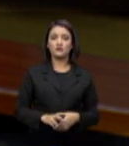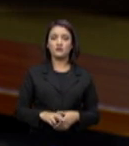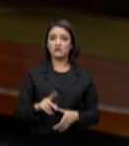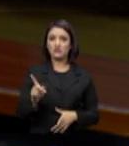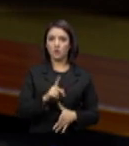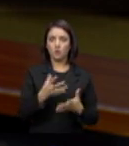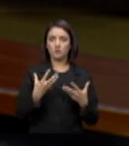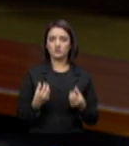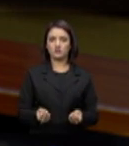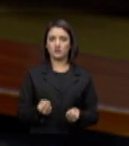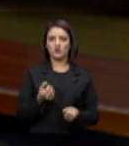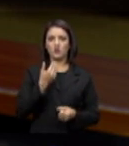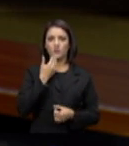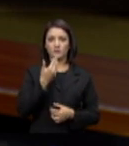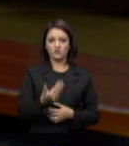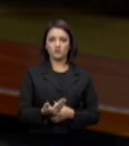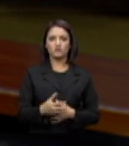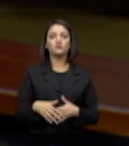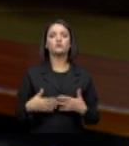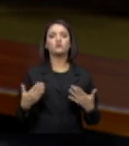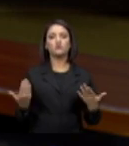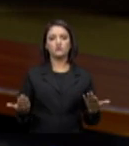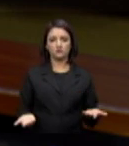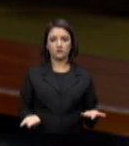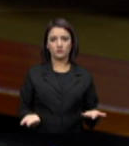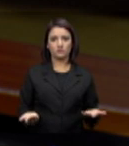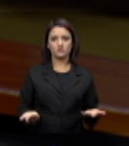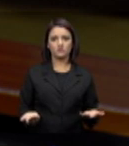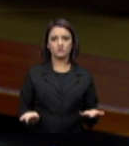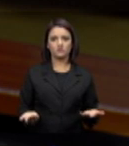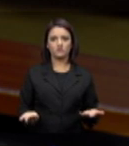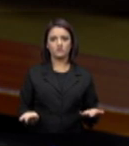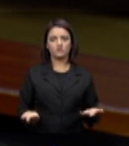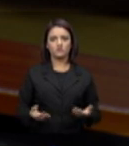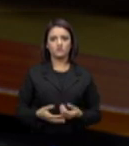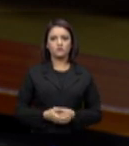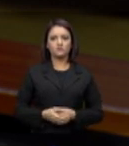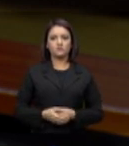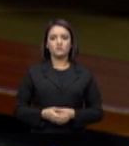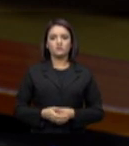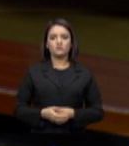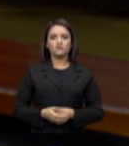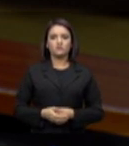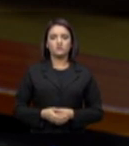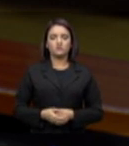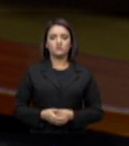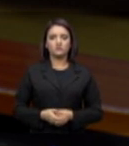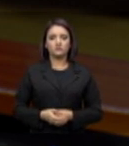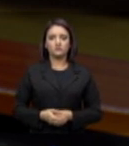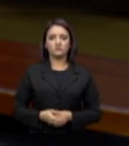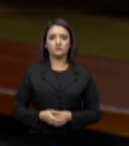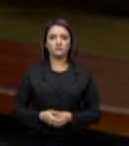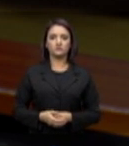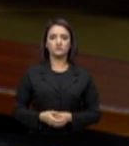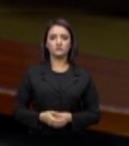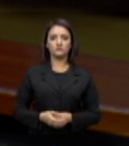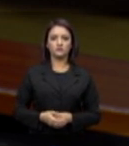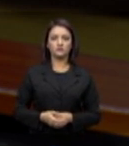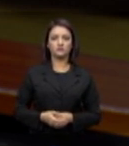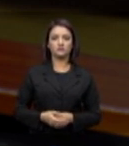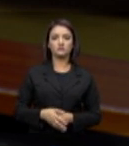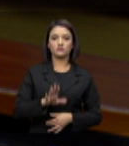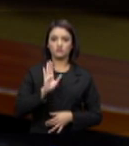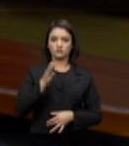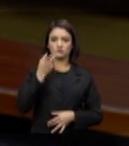do pedido portanto estou aqui adotando o que